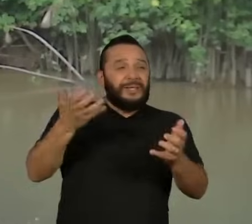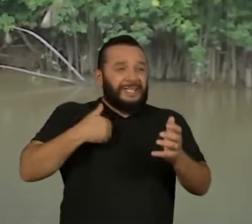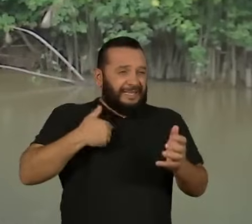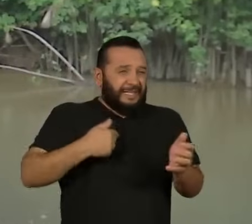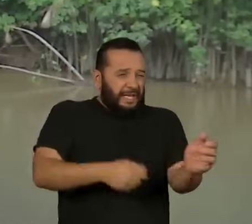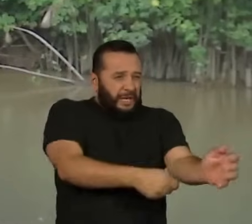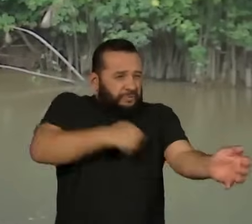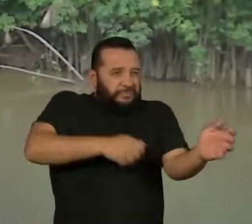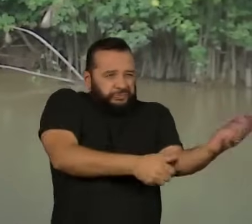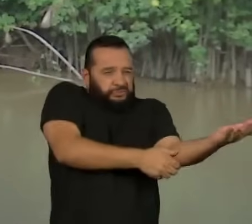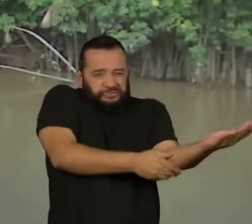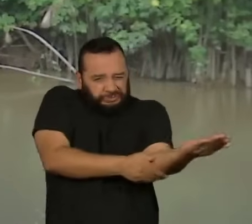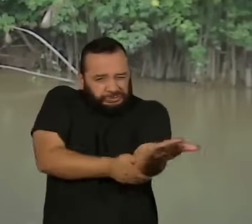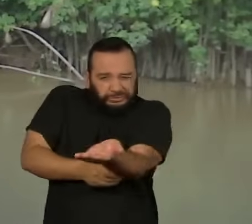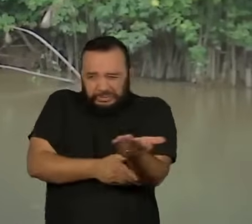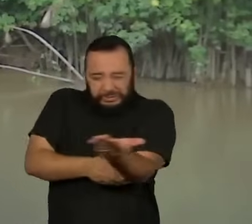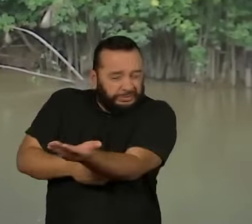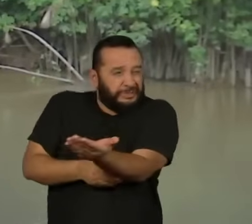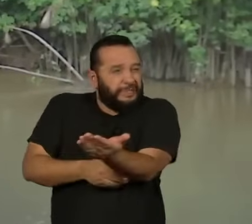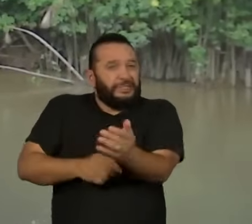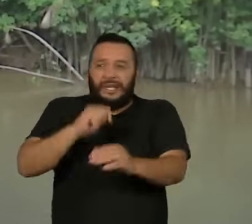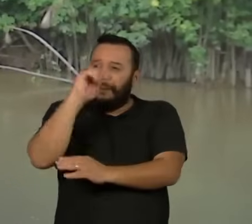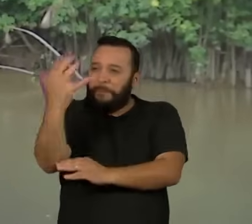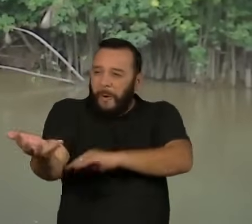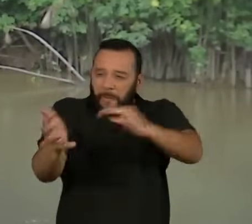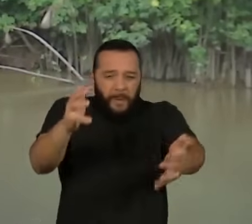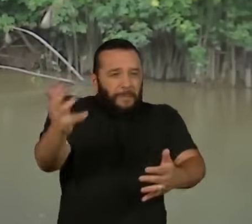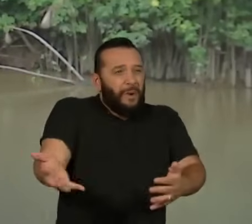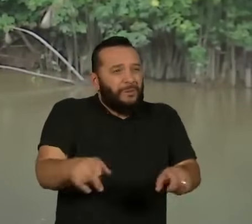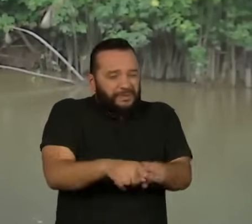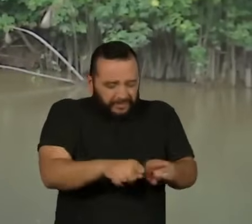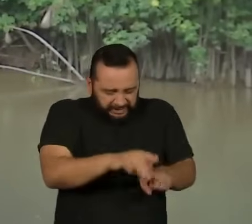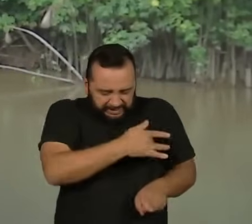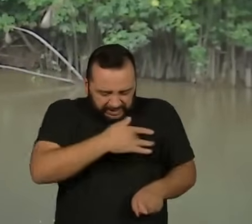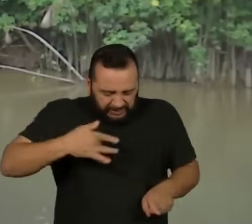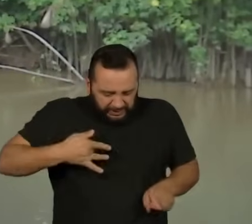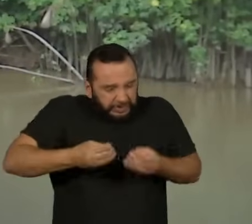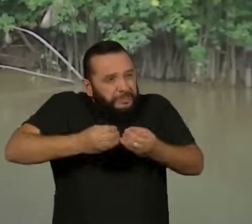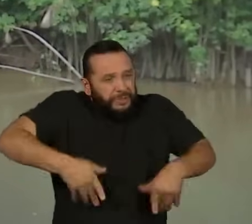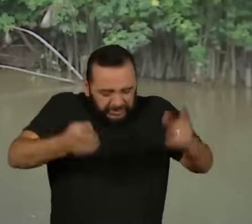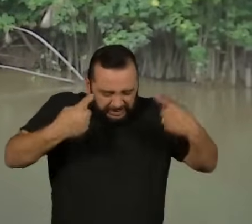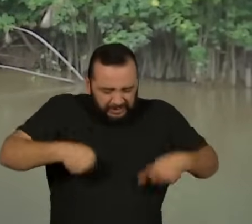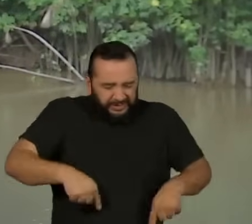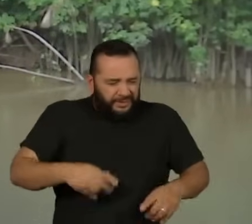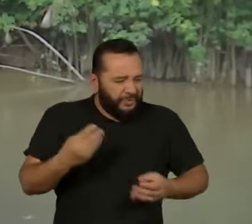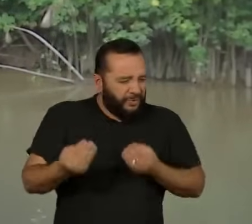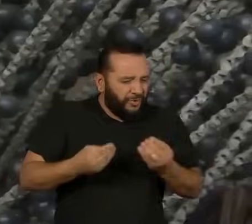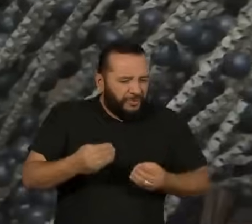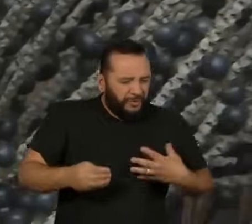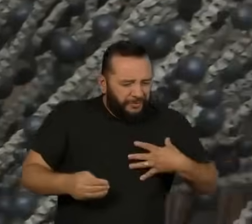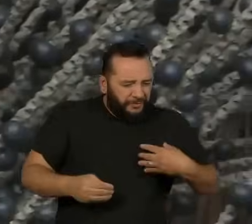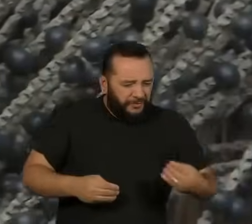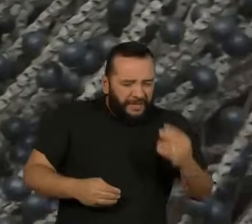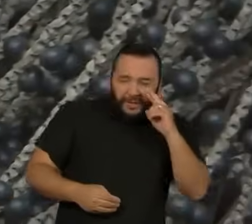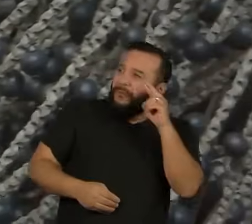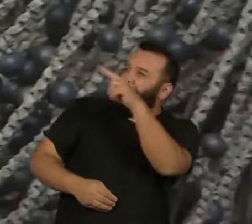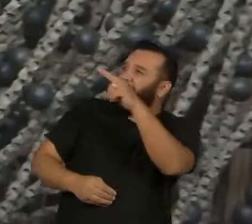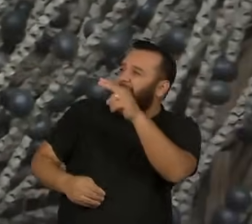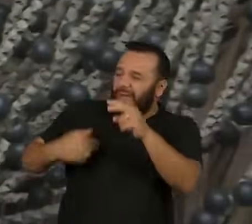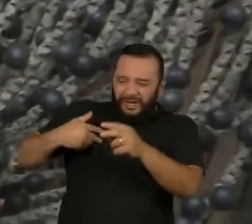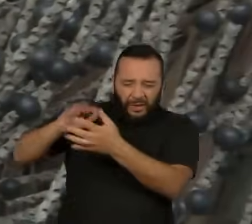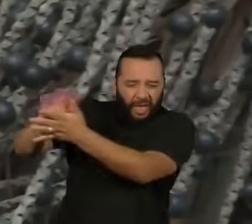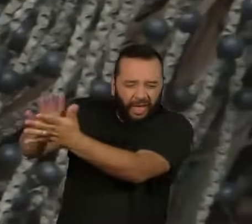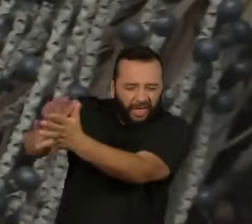minha saúde estava indo embora, né, e a floresta também, né. Aí eu digo que exemplo eu estou dando para os meus filhos. E apresento aqui a